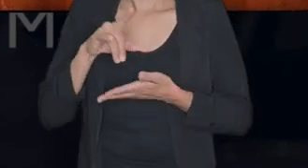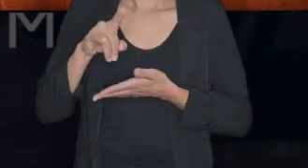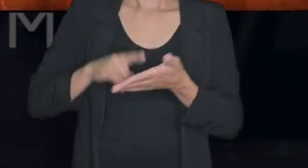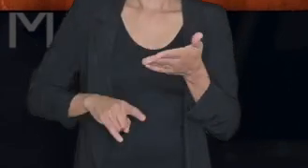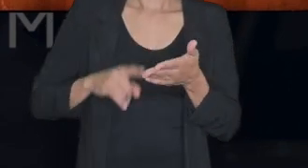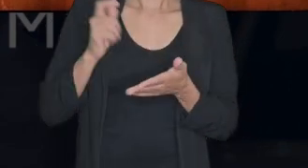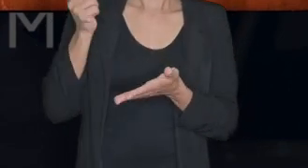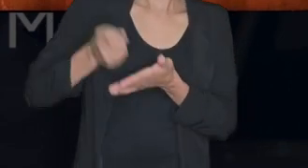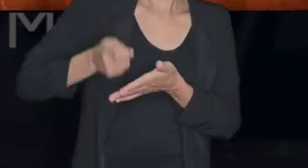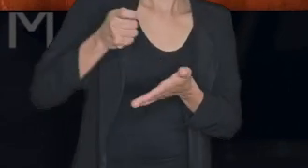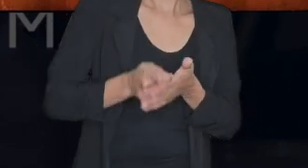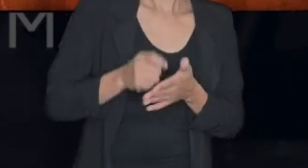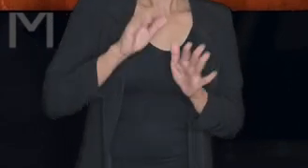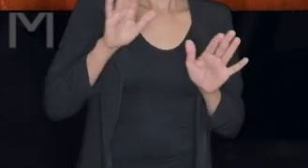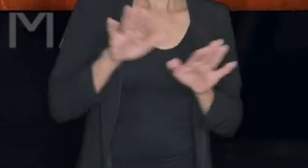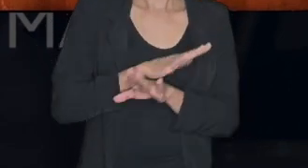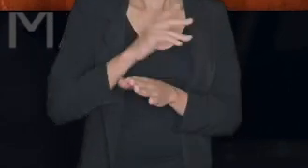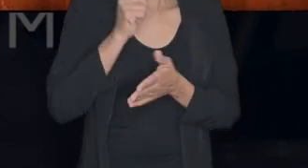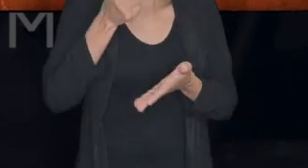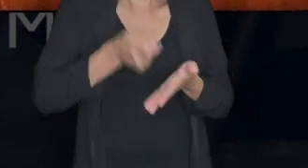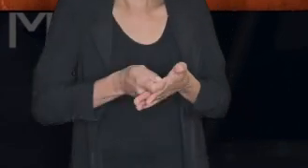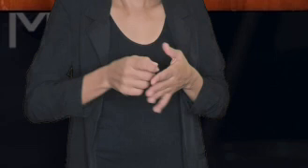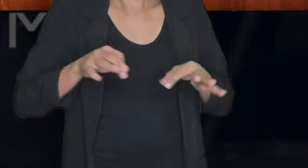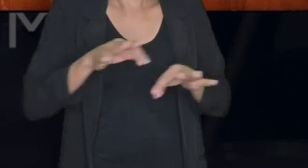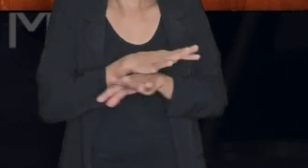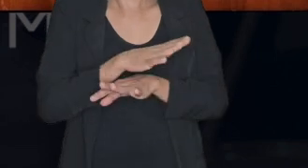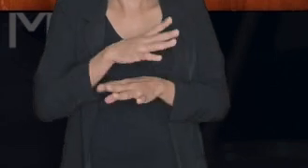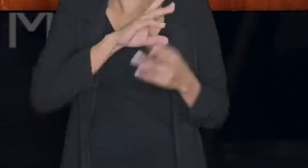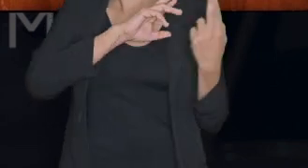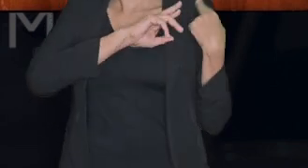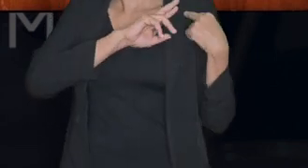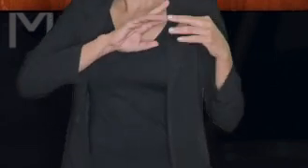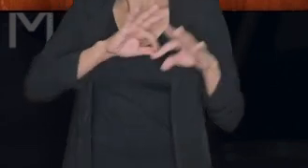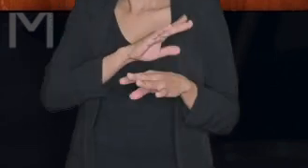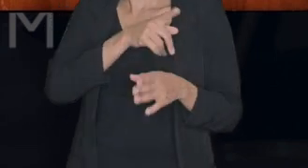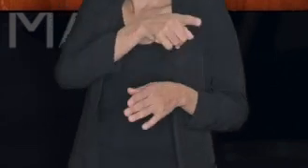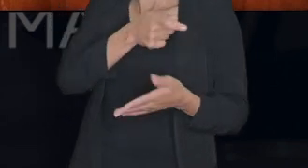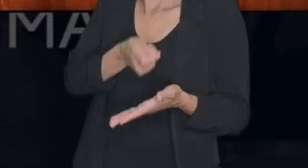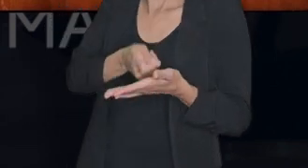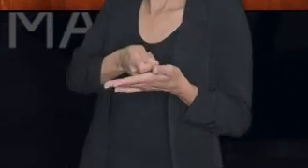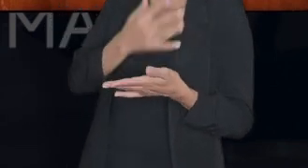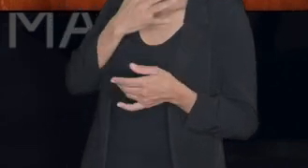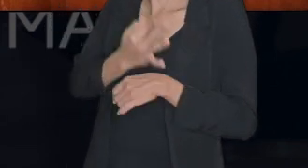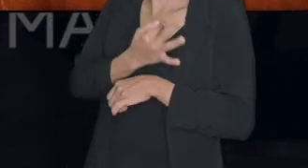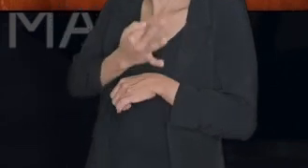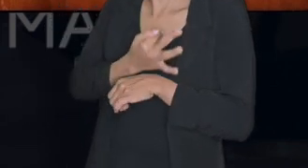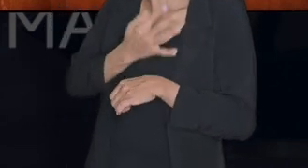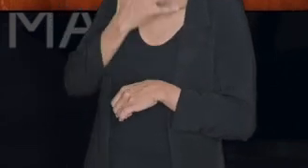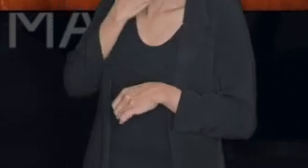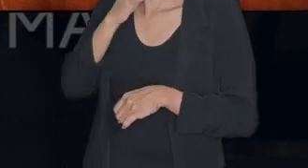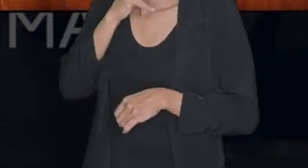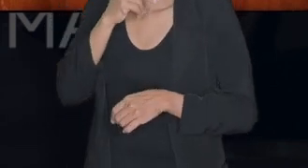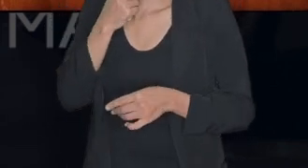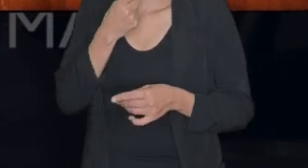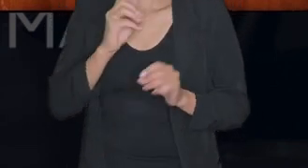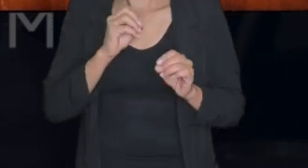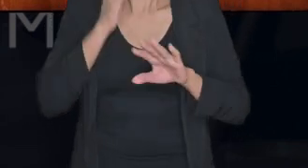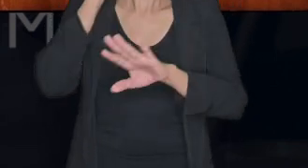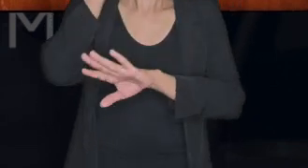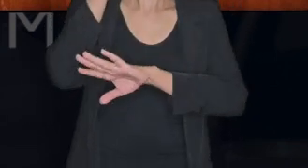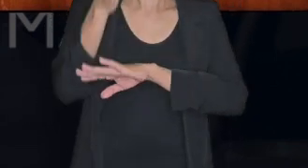quitei minha obrigação, há uma oposição de resistência pelo vendedor, eu vou direto ao registrador de imóveis e consigo, num